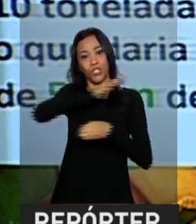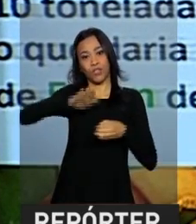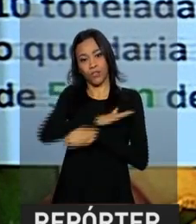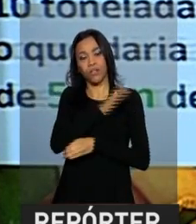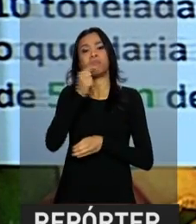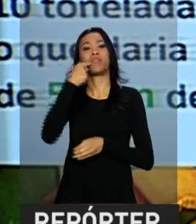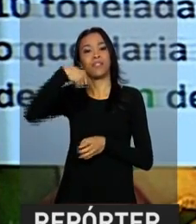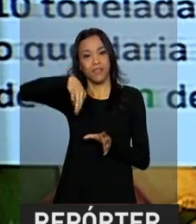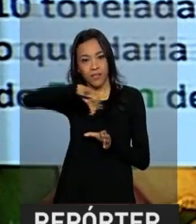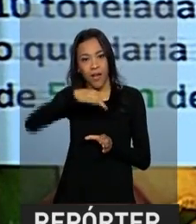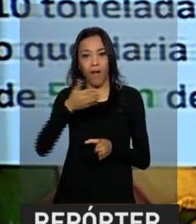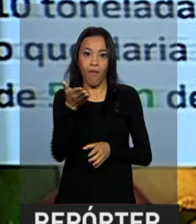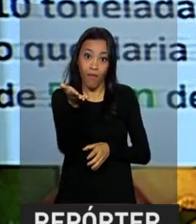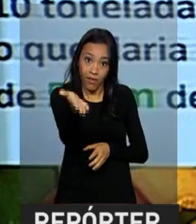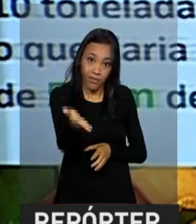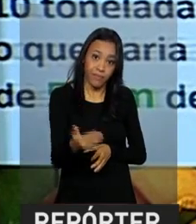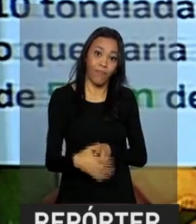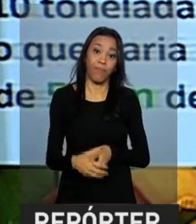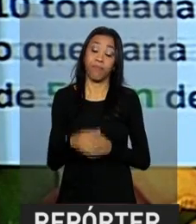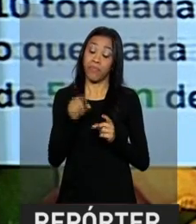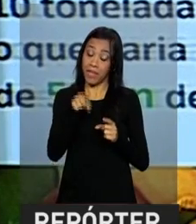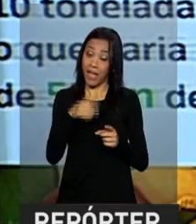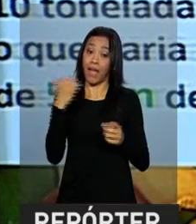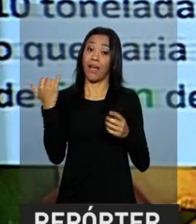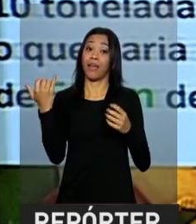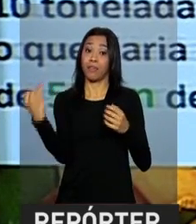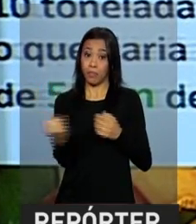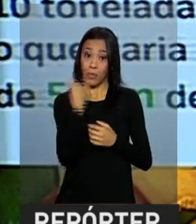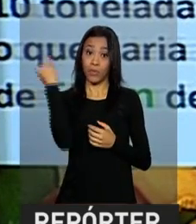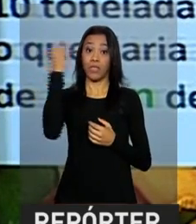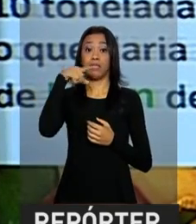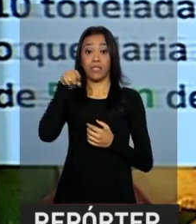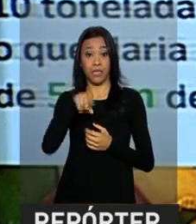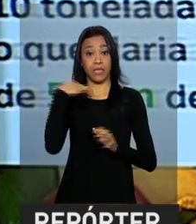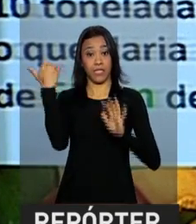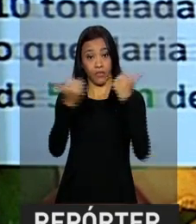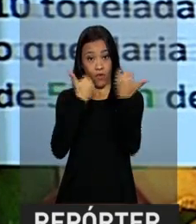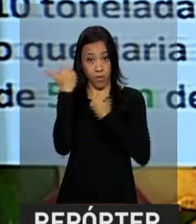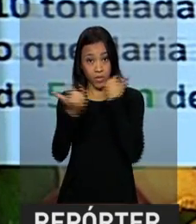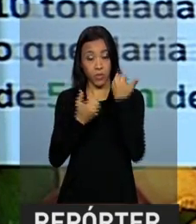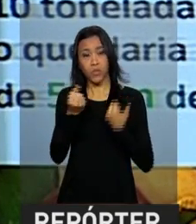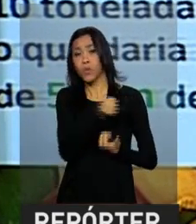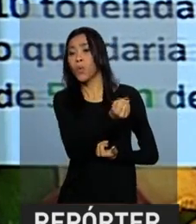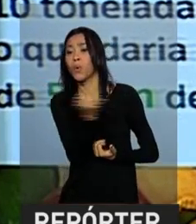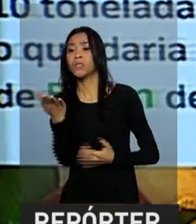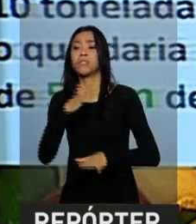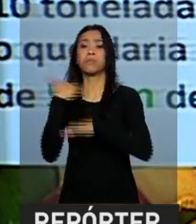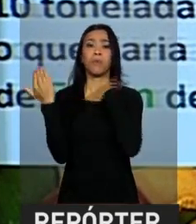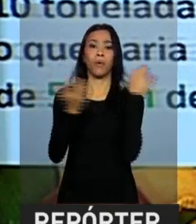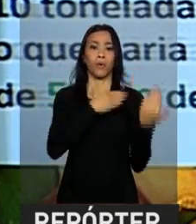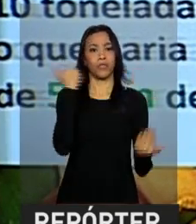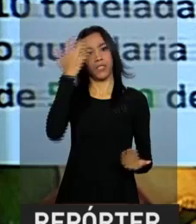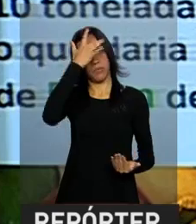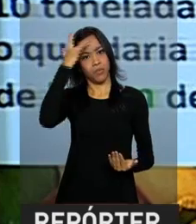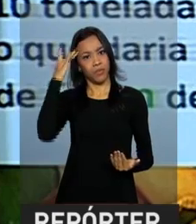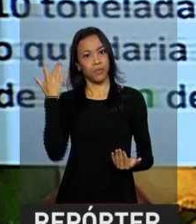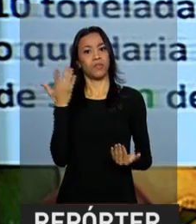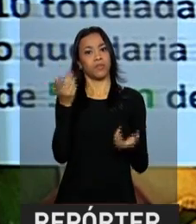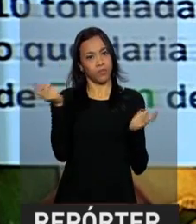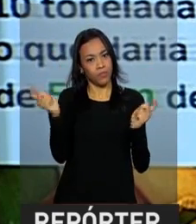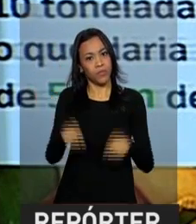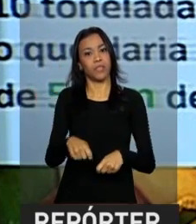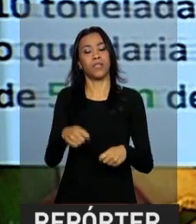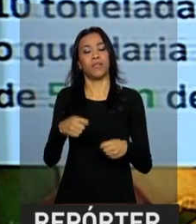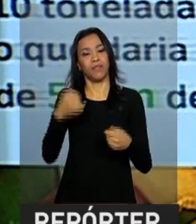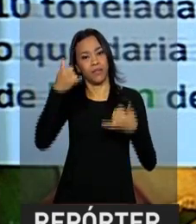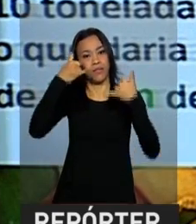a importância desse dado e o quanto quantas mortes e quantas pessoas deixaram de ter hipertensão nos